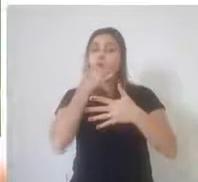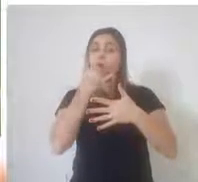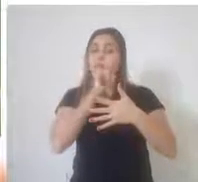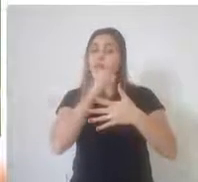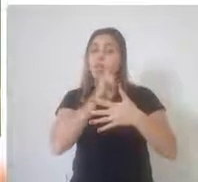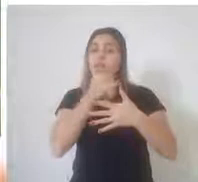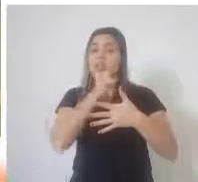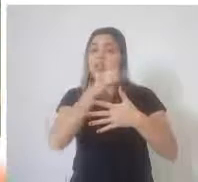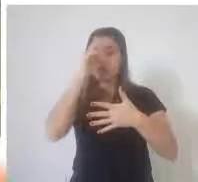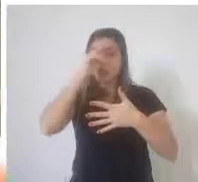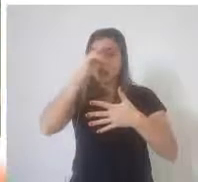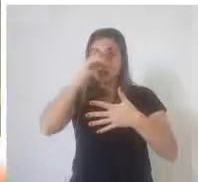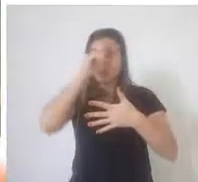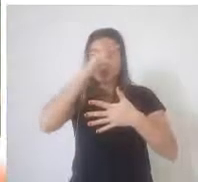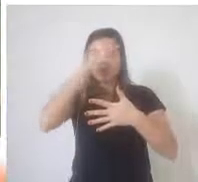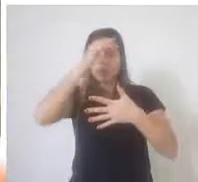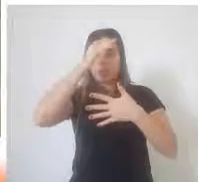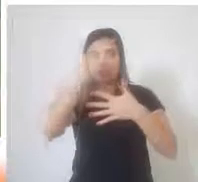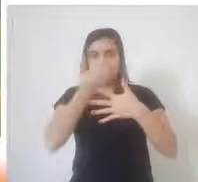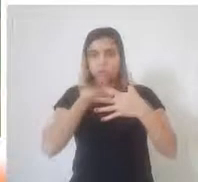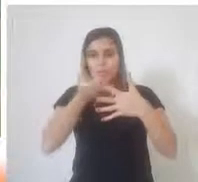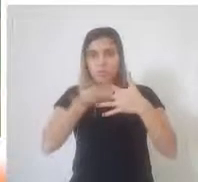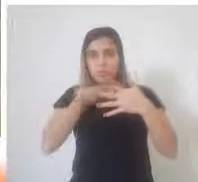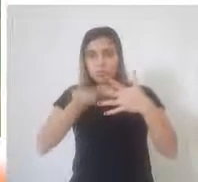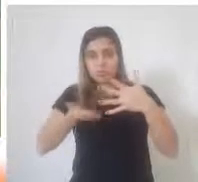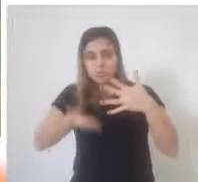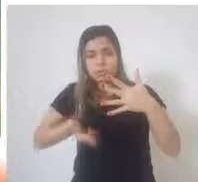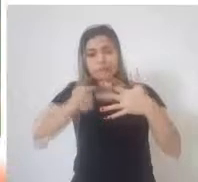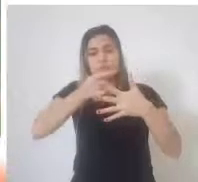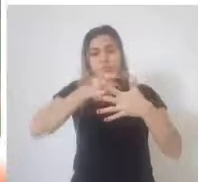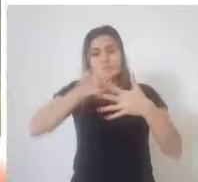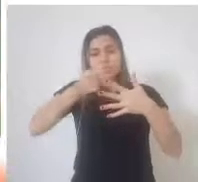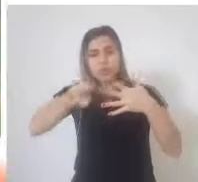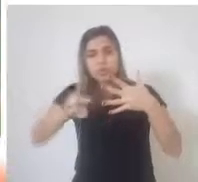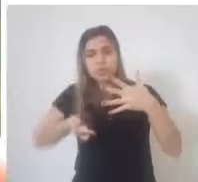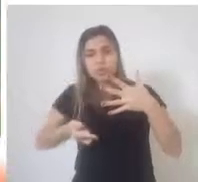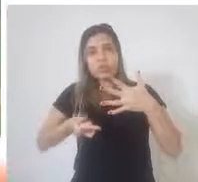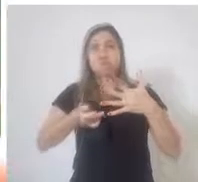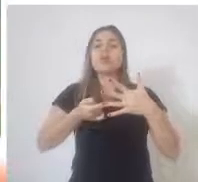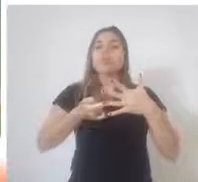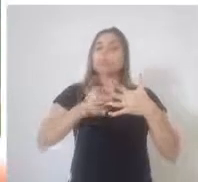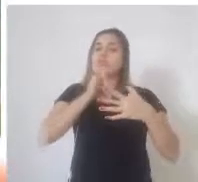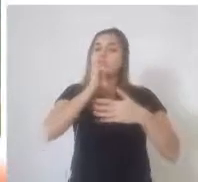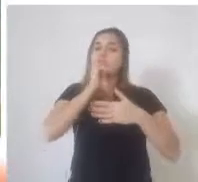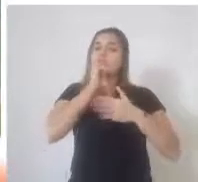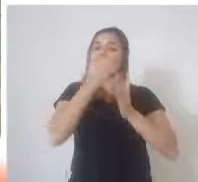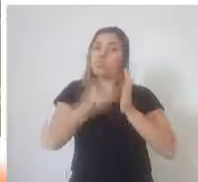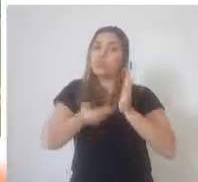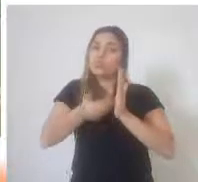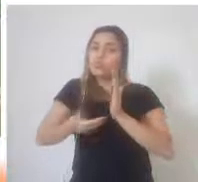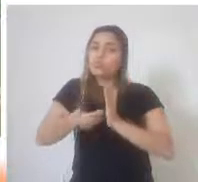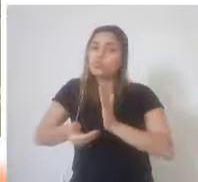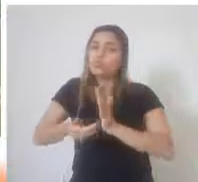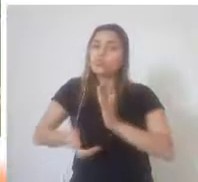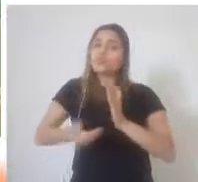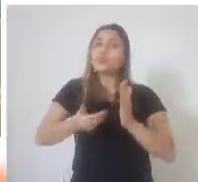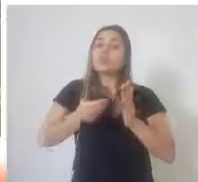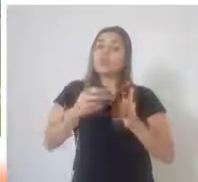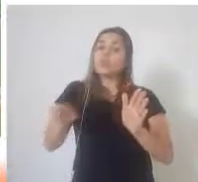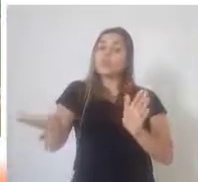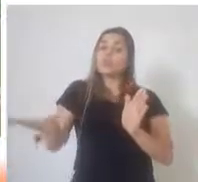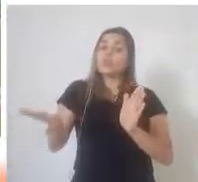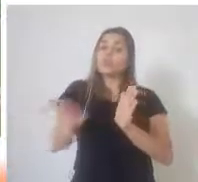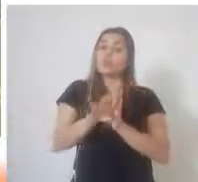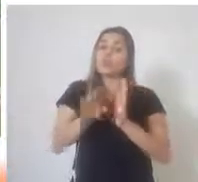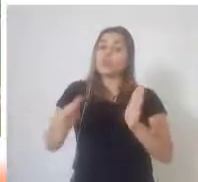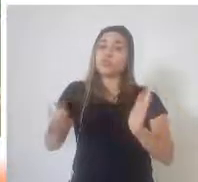de calor em decorrência do metabolismo. Então, se a gente descontar essas perdas, a gente chega então